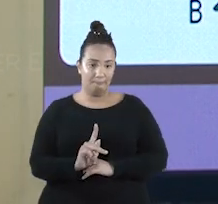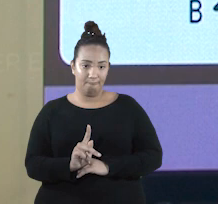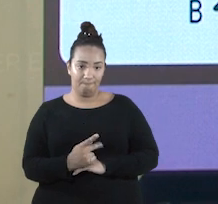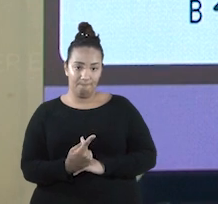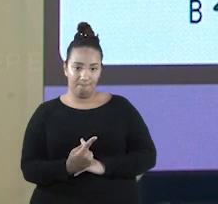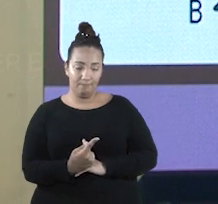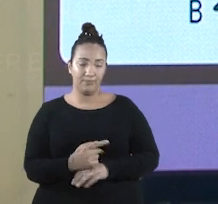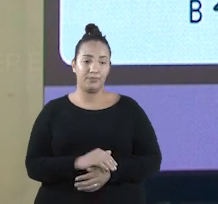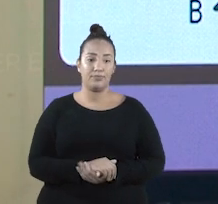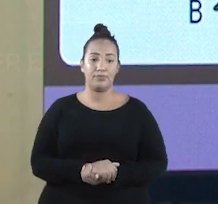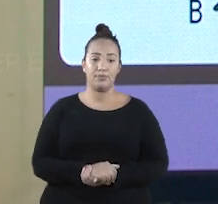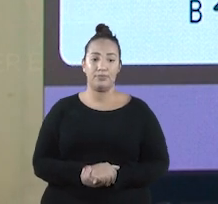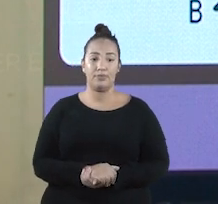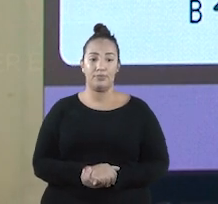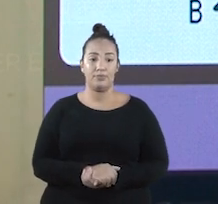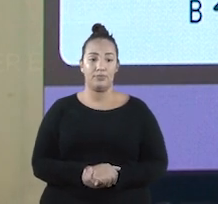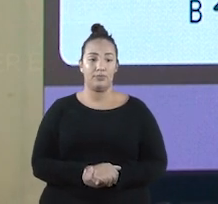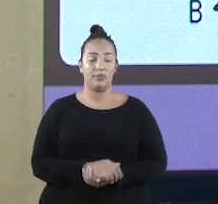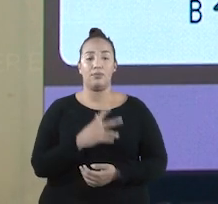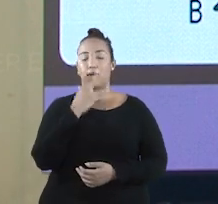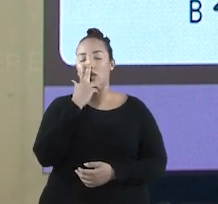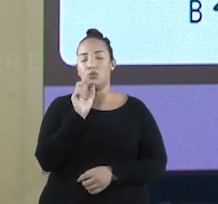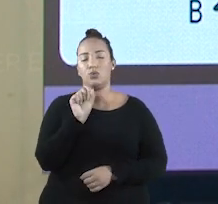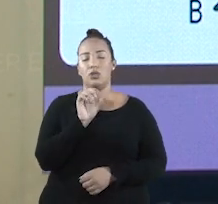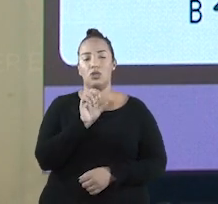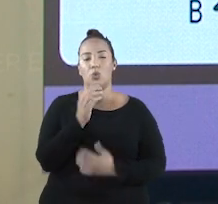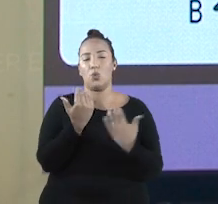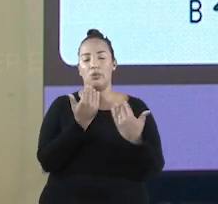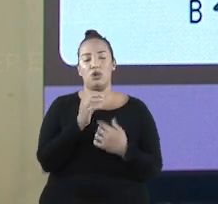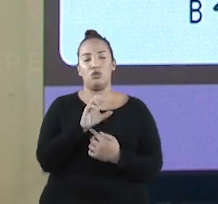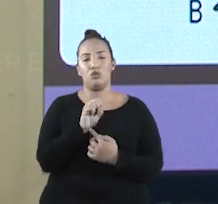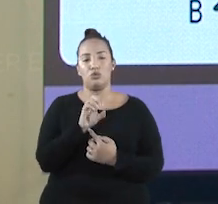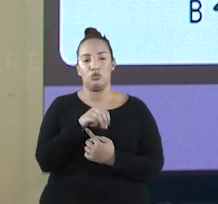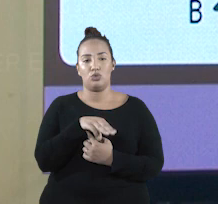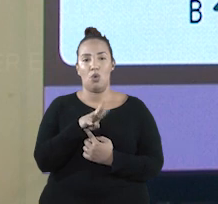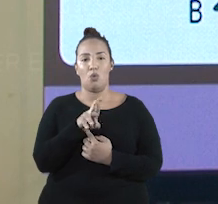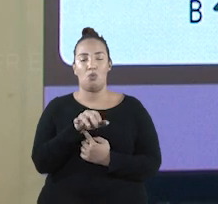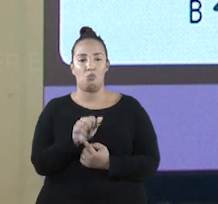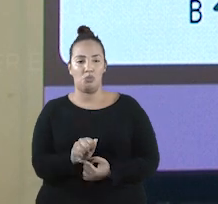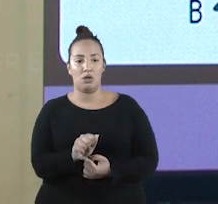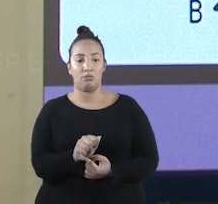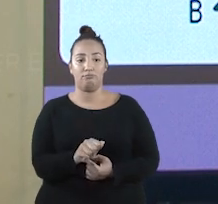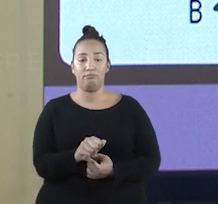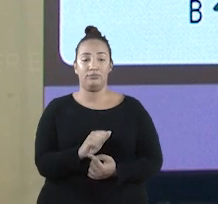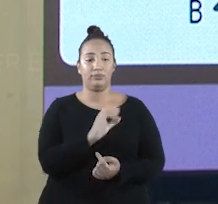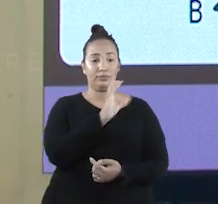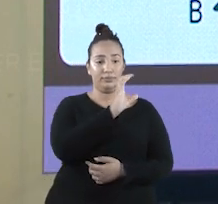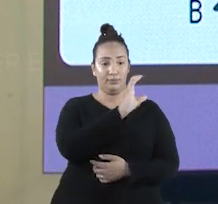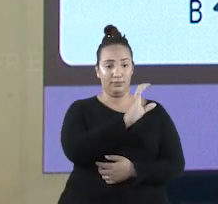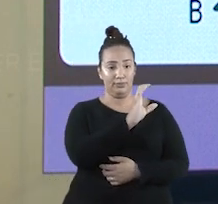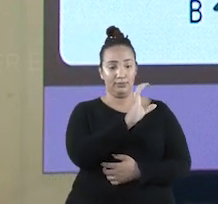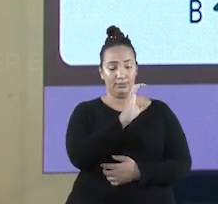hipotenusa. Então, vamos imaginar que essa projeção seja a sombra do lado C